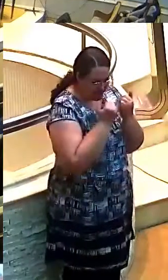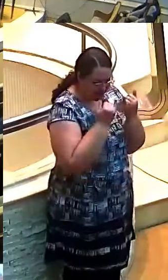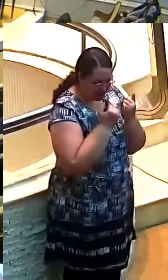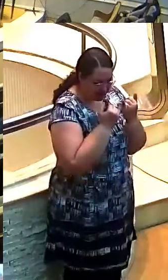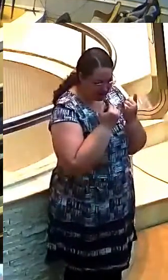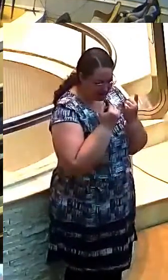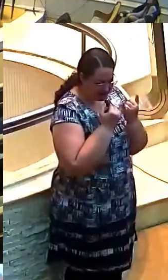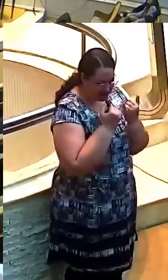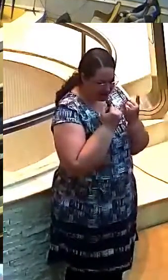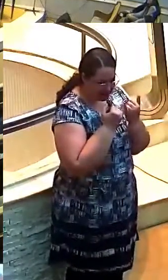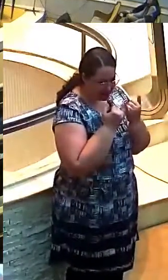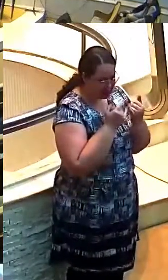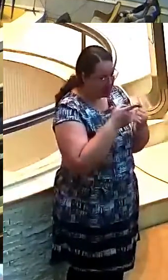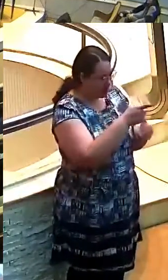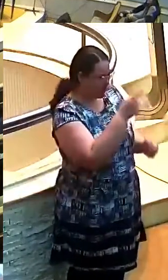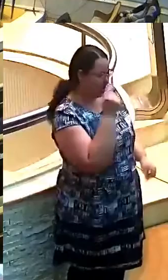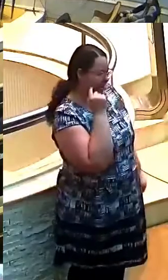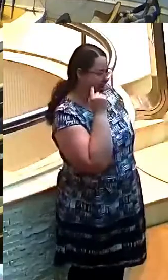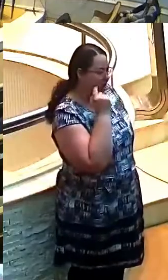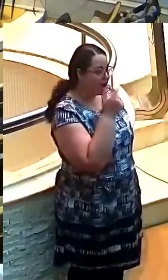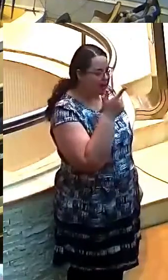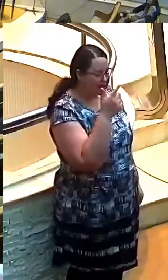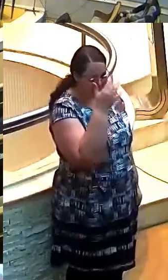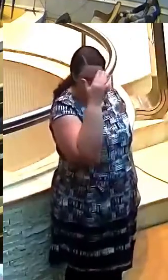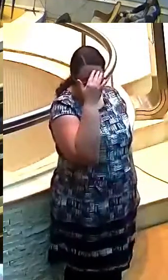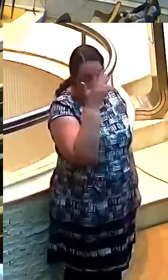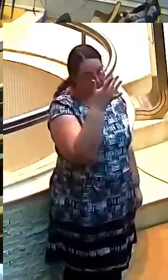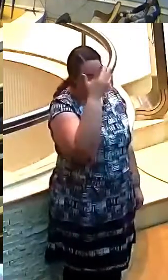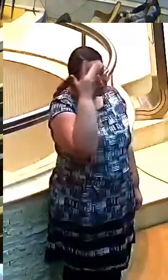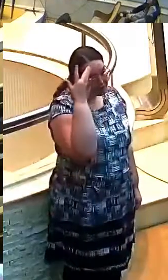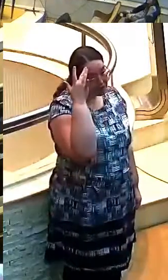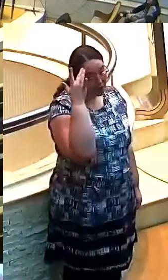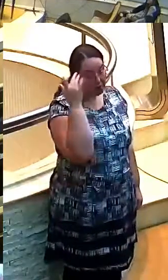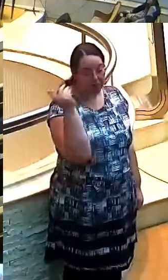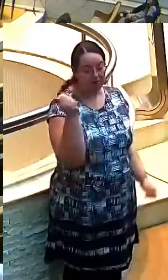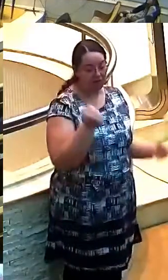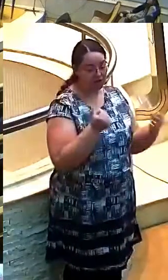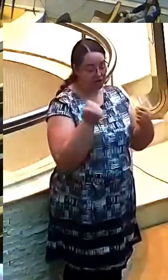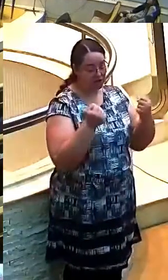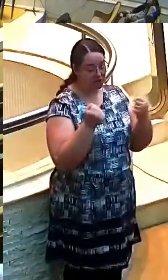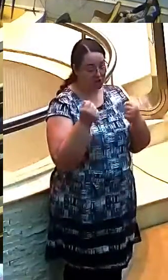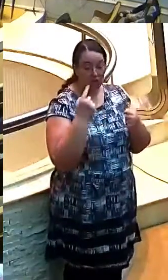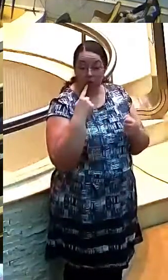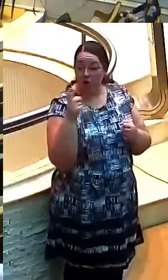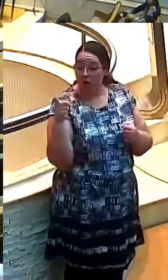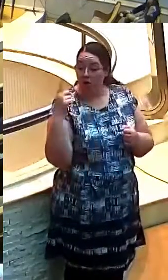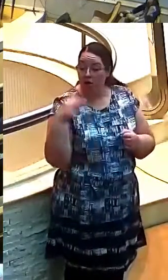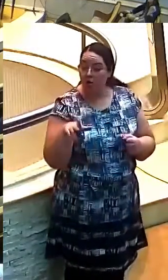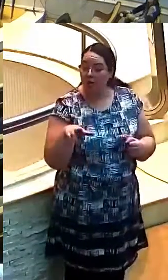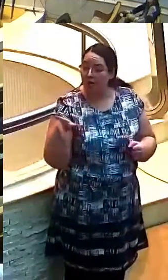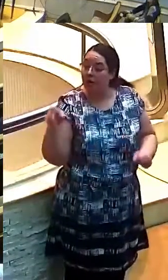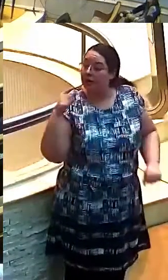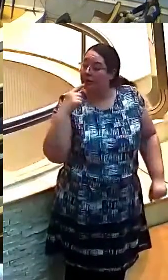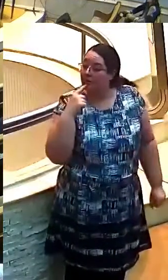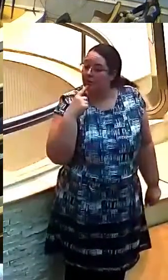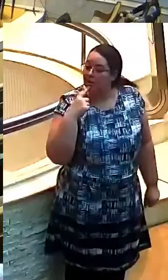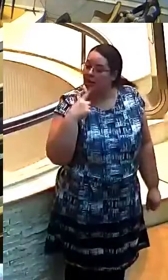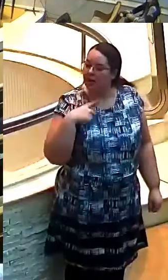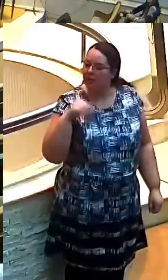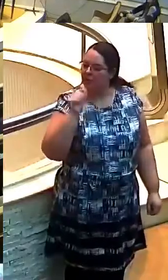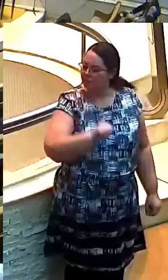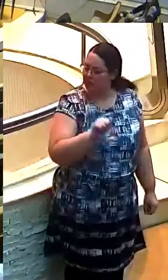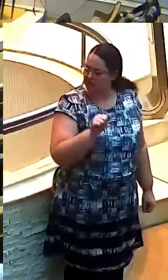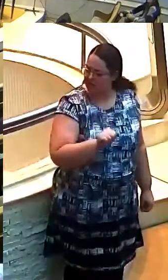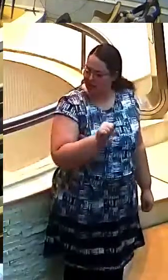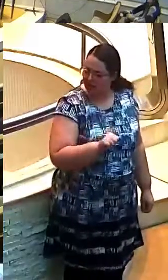na realidade, este é o culpável, é o repreensível, e não o inculpável, o irrepreensível, então, Paulo está chamando